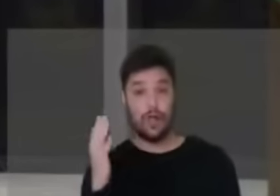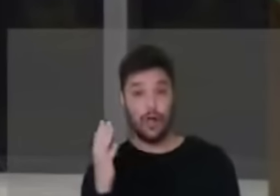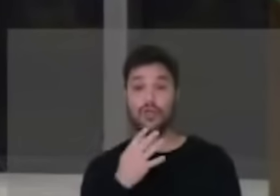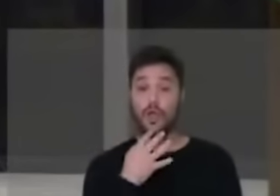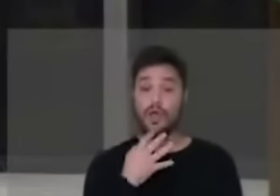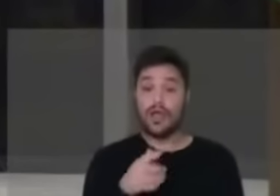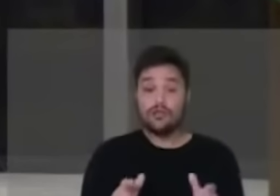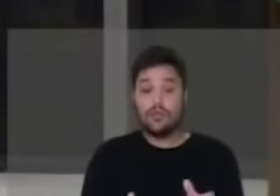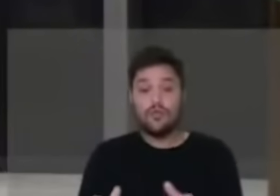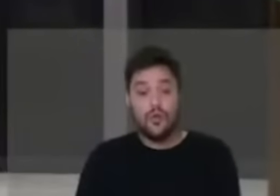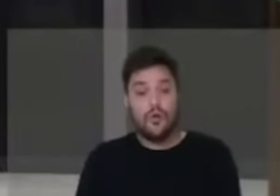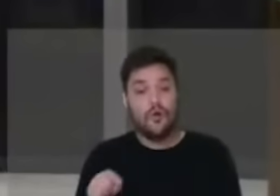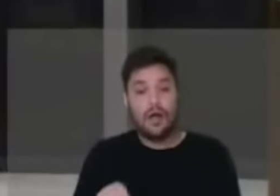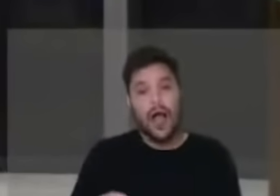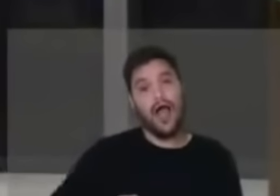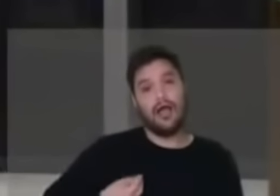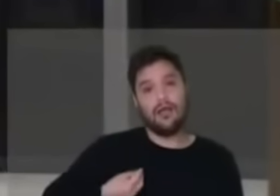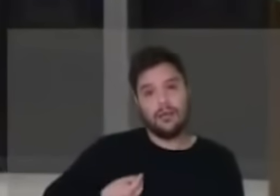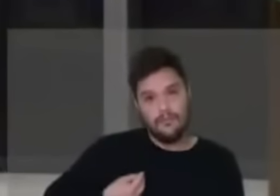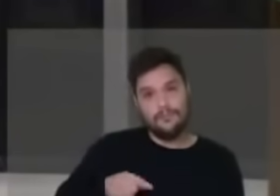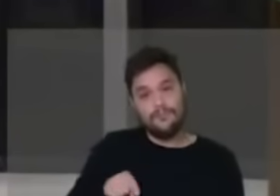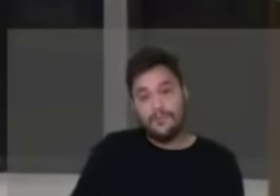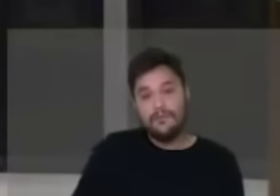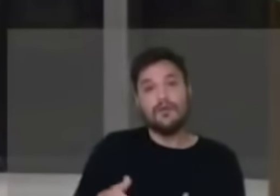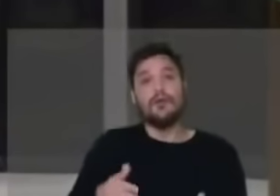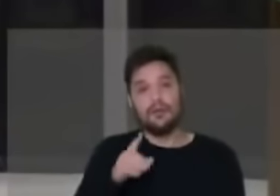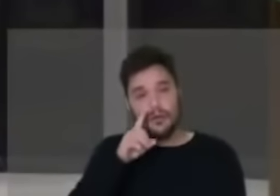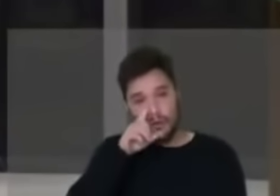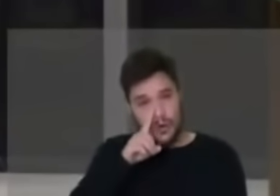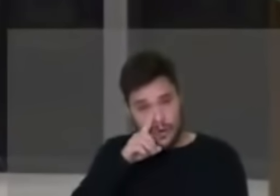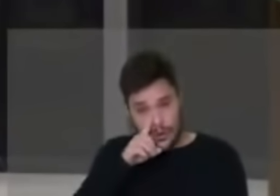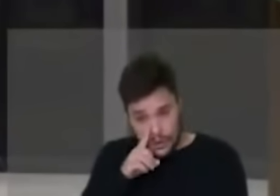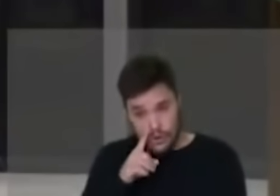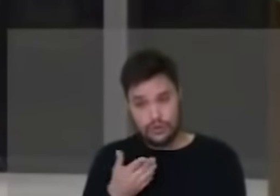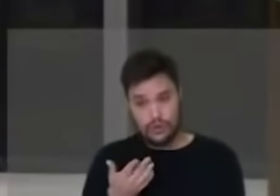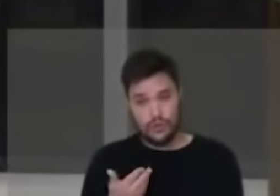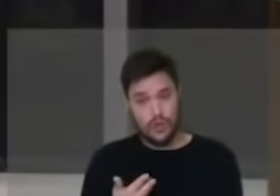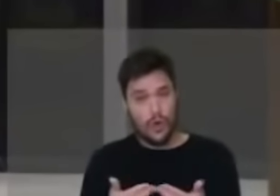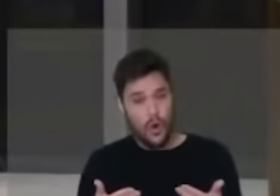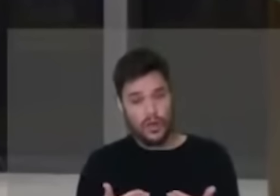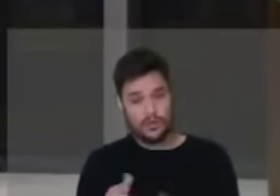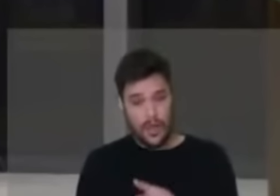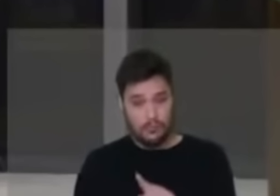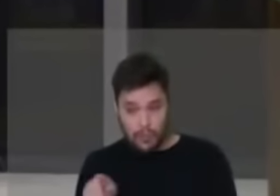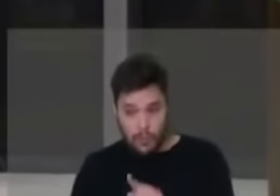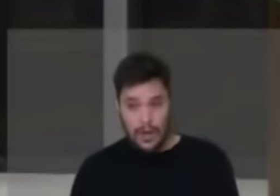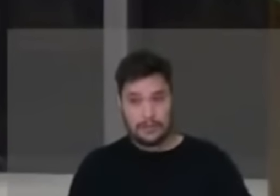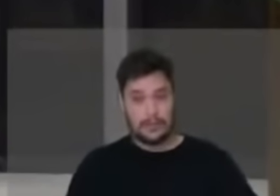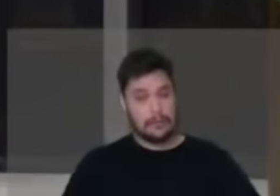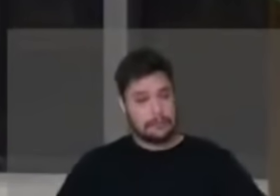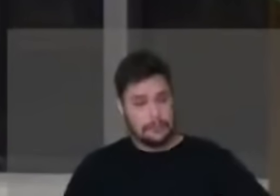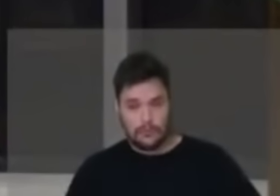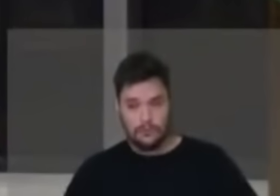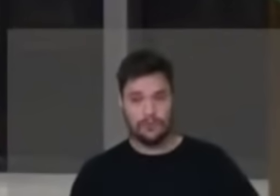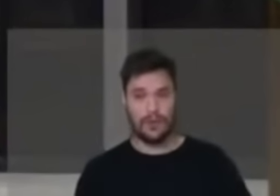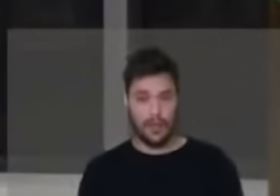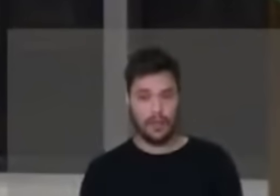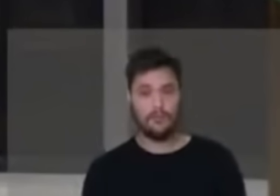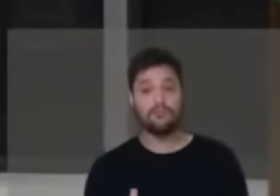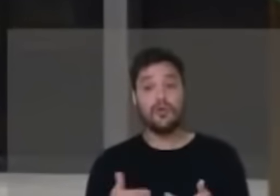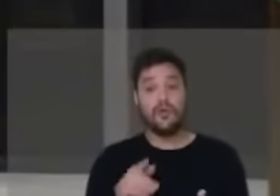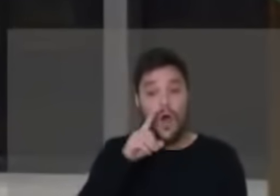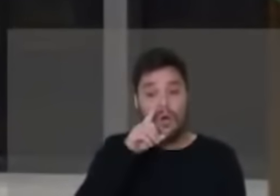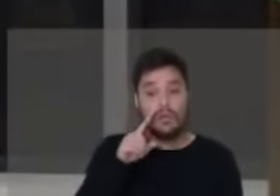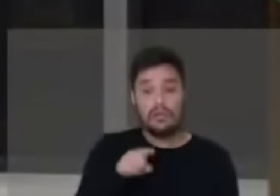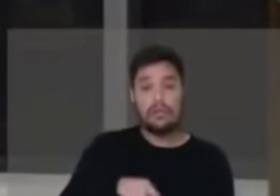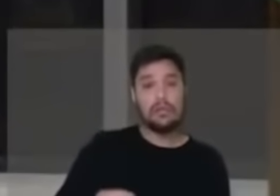território, porque lá vivem, quais são os perigos e os problemas que aquelas comunidades estão sofrendo, quais são os